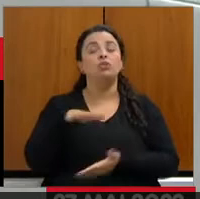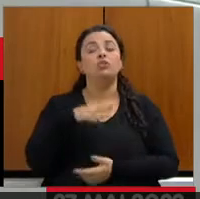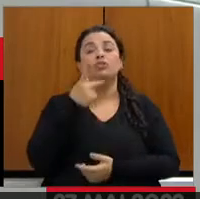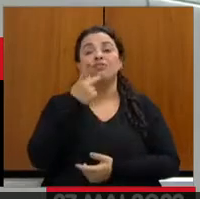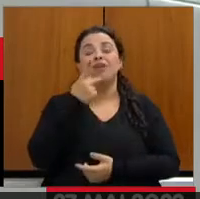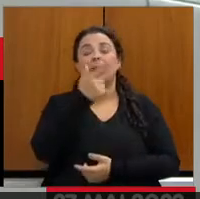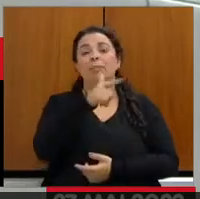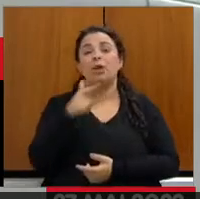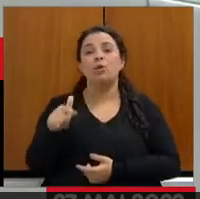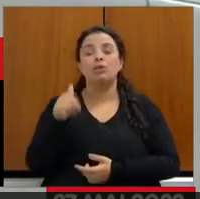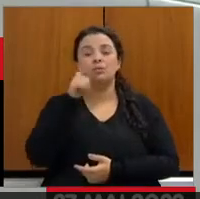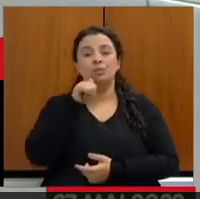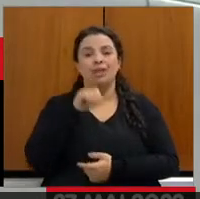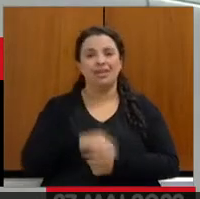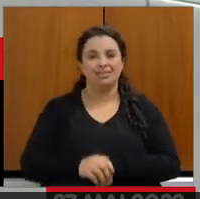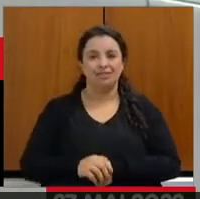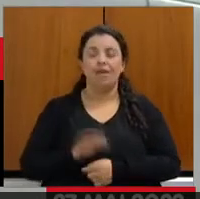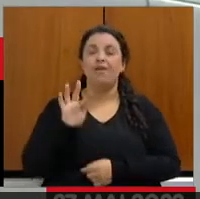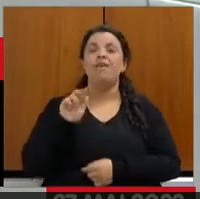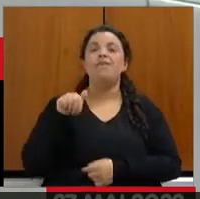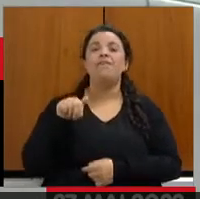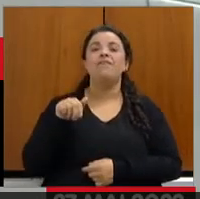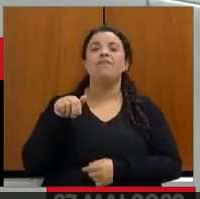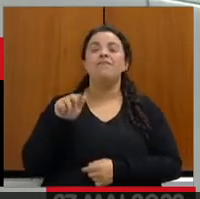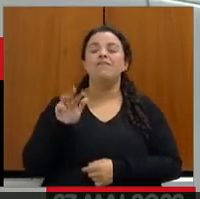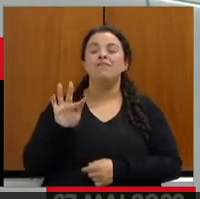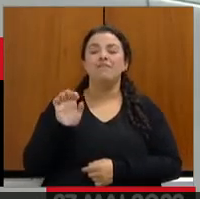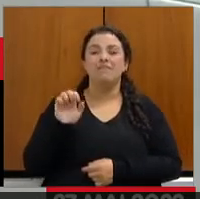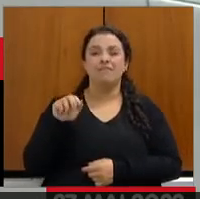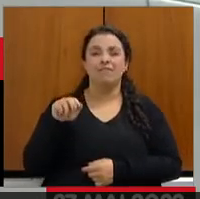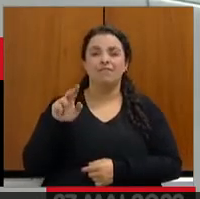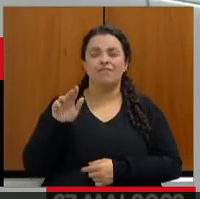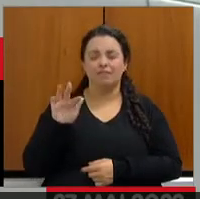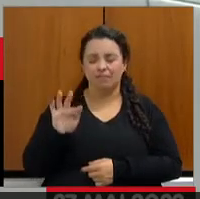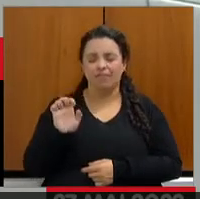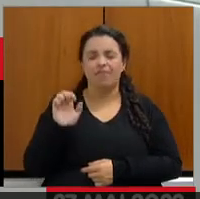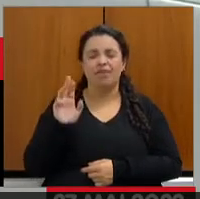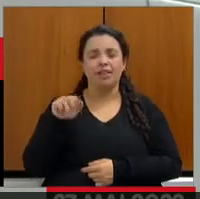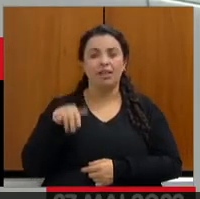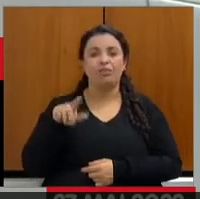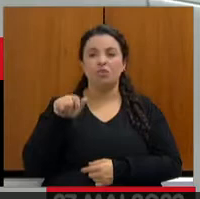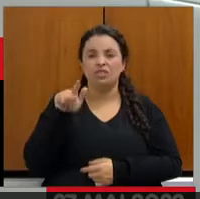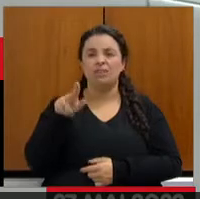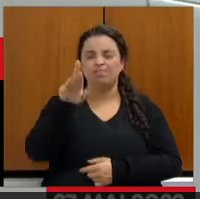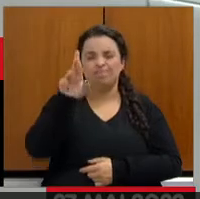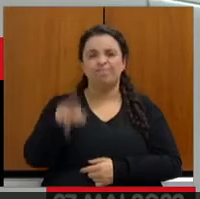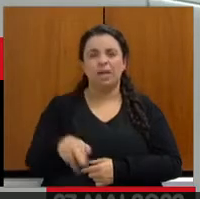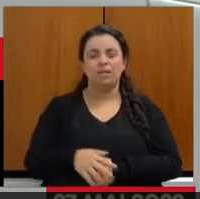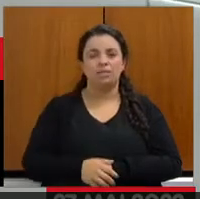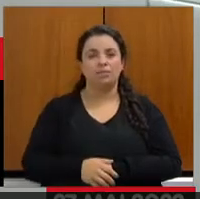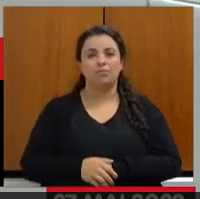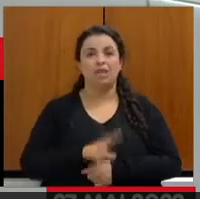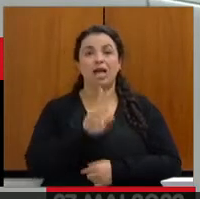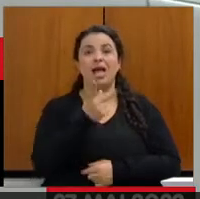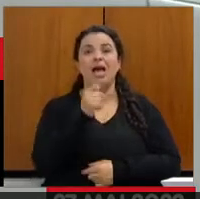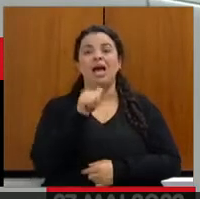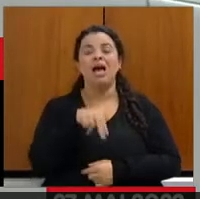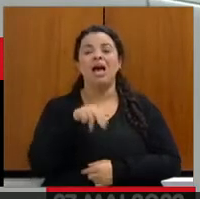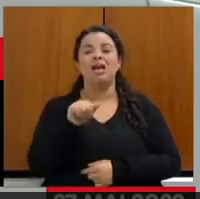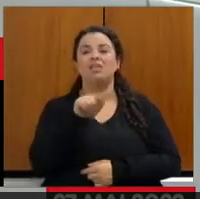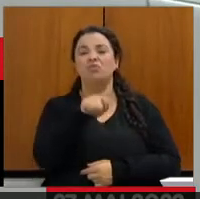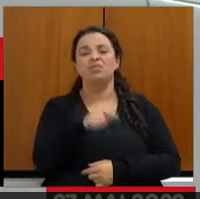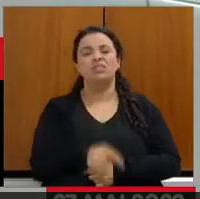Fernanda Fernandes Você tem toda razão na sua fala Ana você é muito incrível